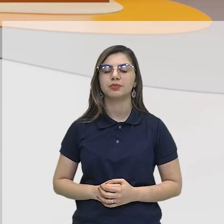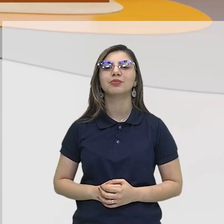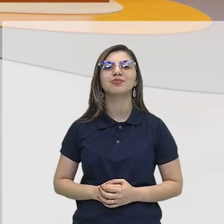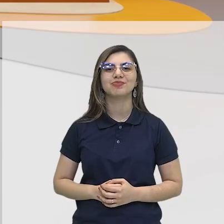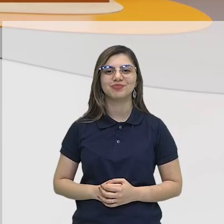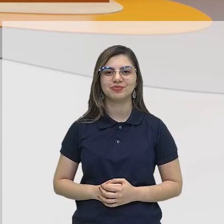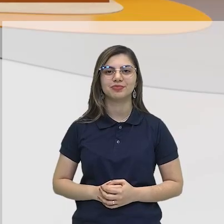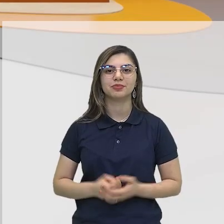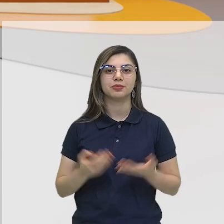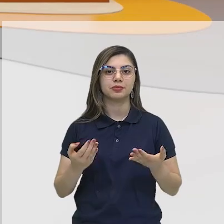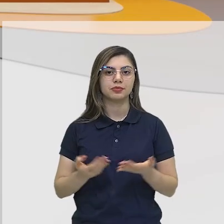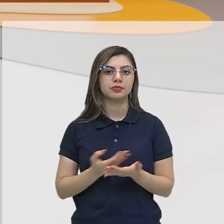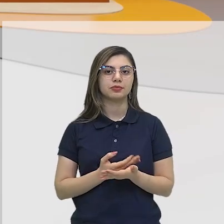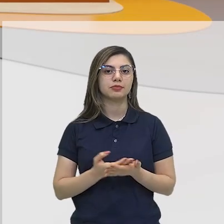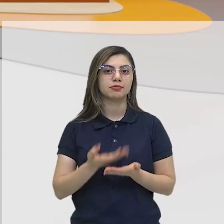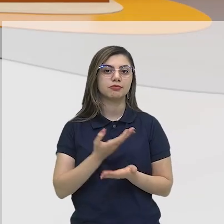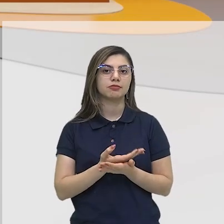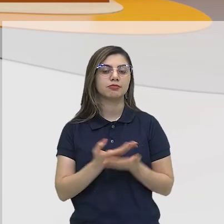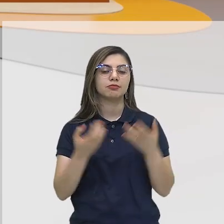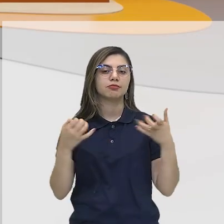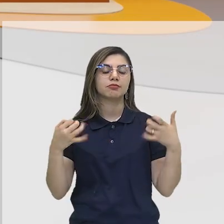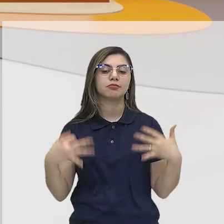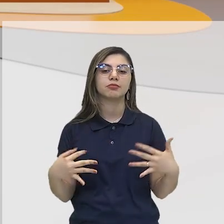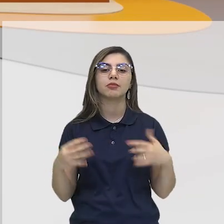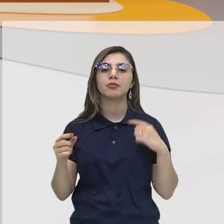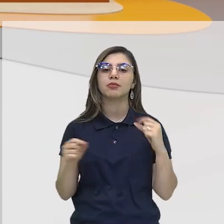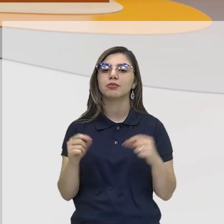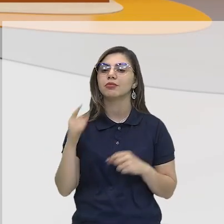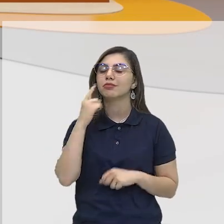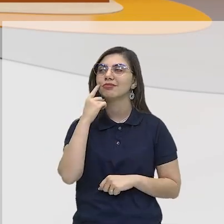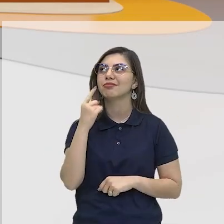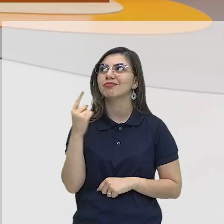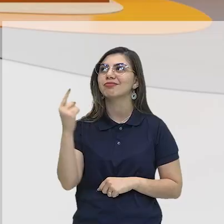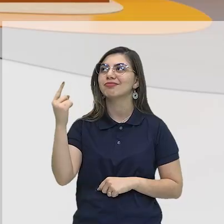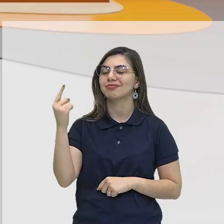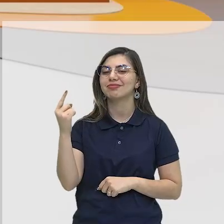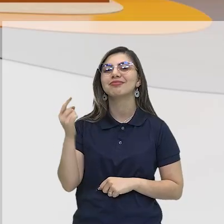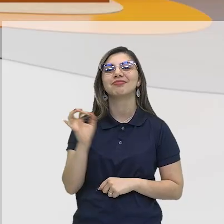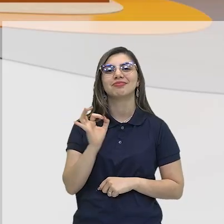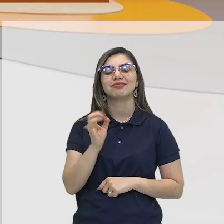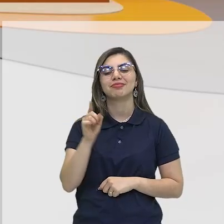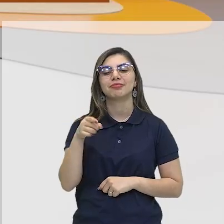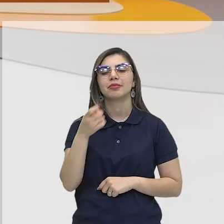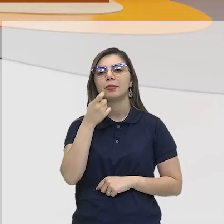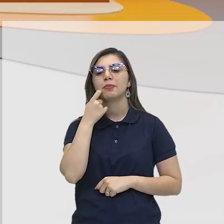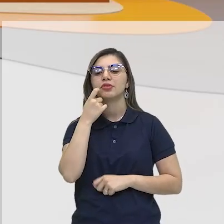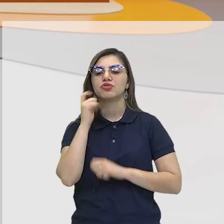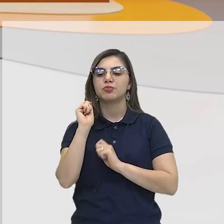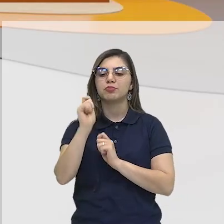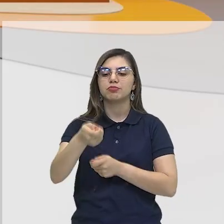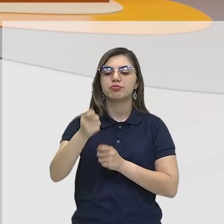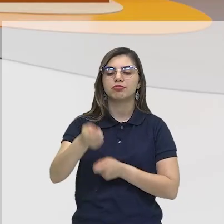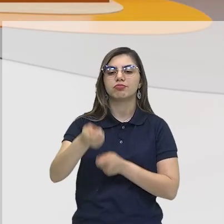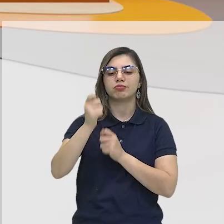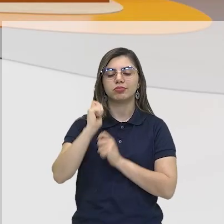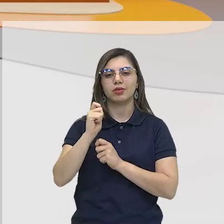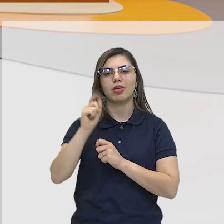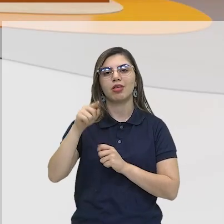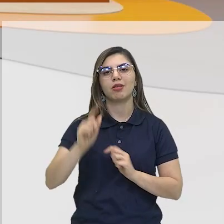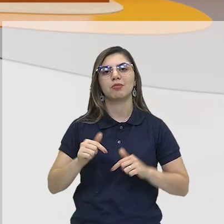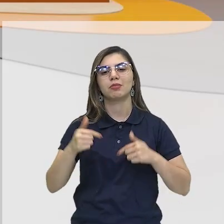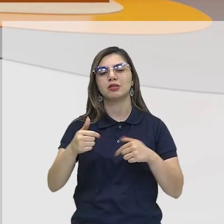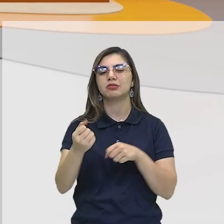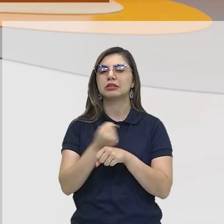Começamos a nossa aula falando da pesca, que é uma das atividades mais antigas e é realizadas pelo